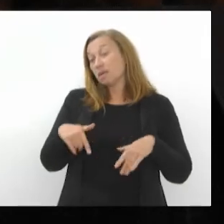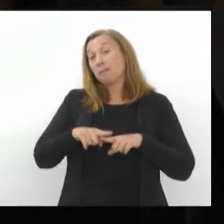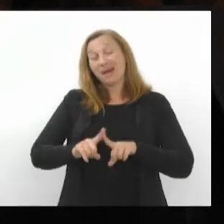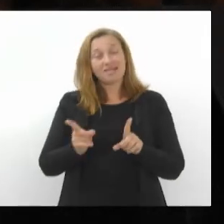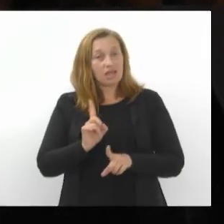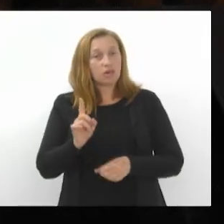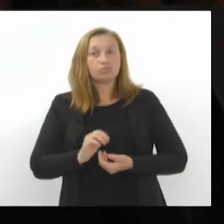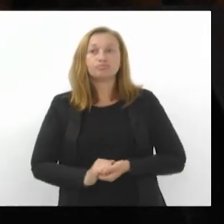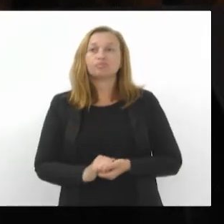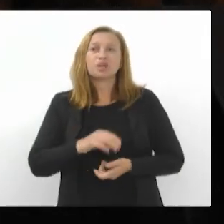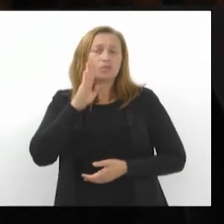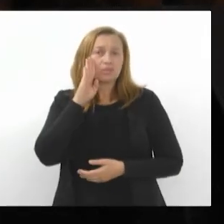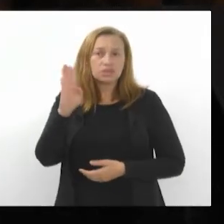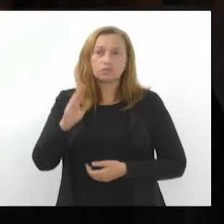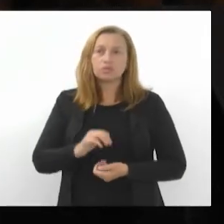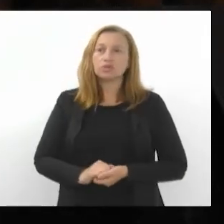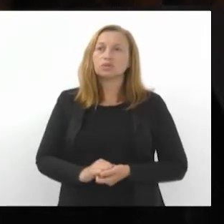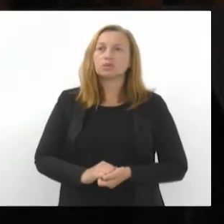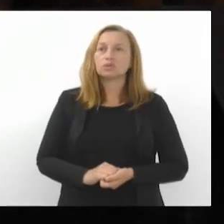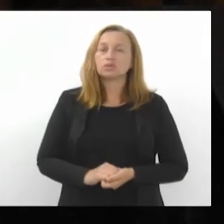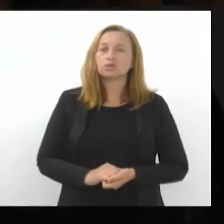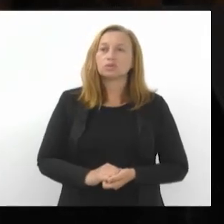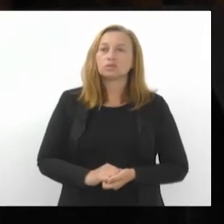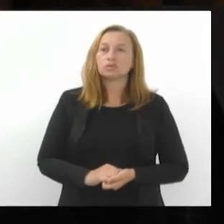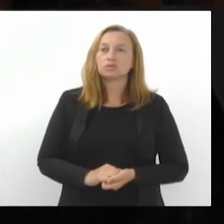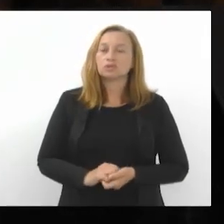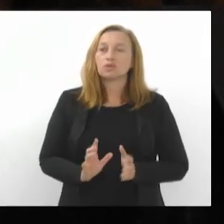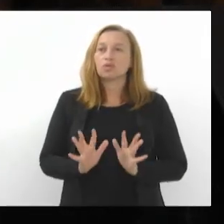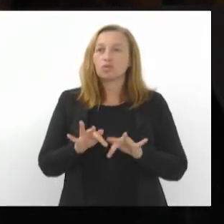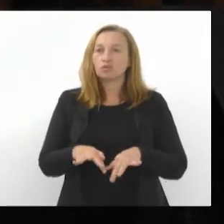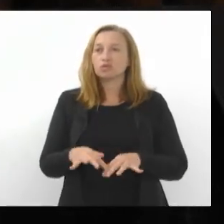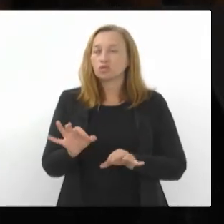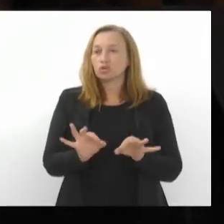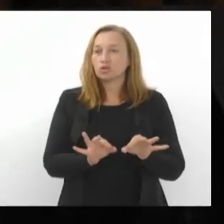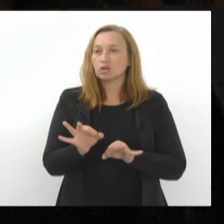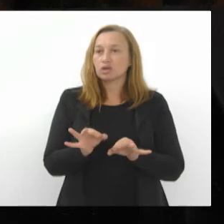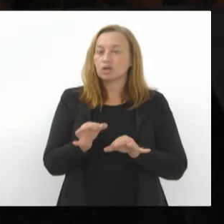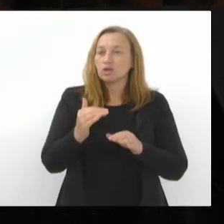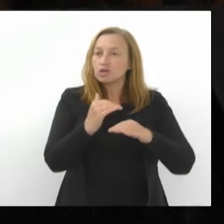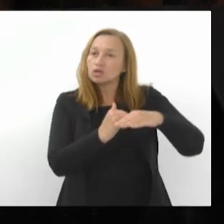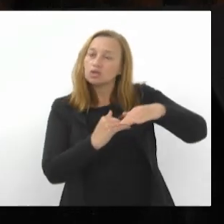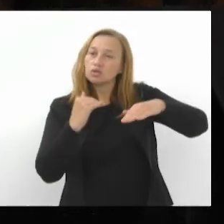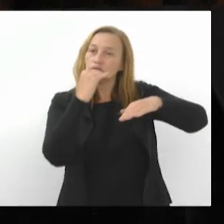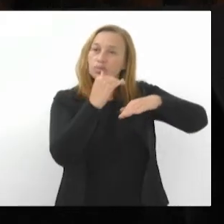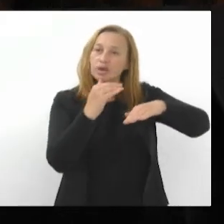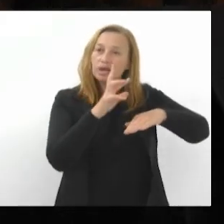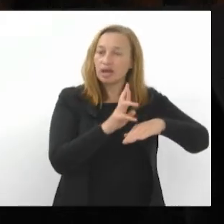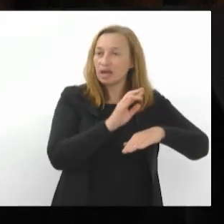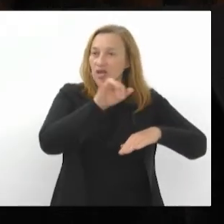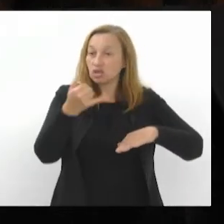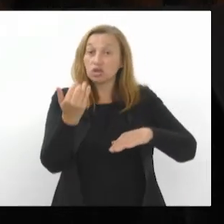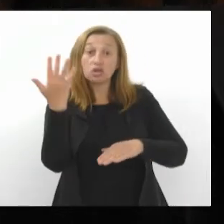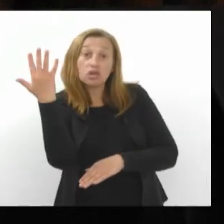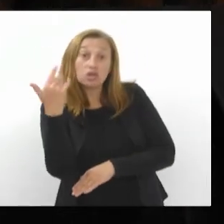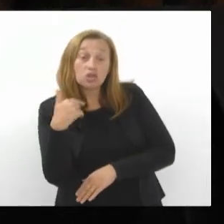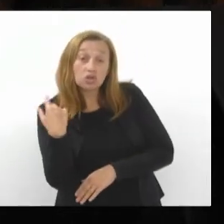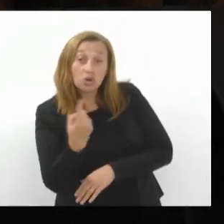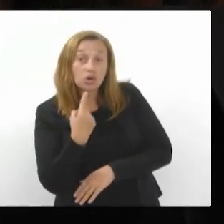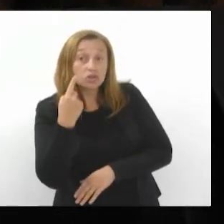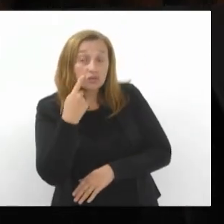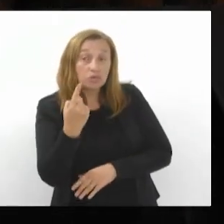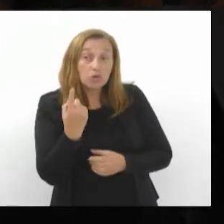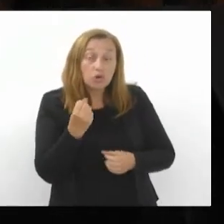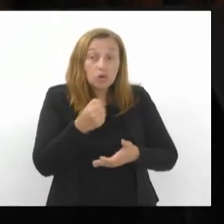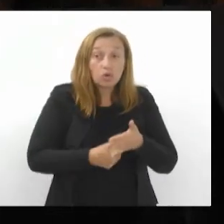não, principalmente com o fim do programa Supera RJ, que nós vimos e lutamos